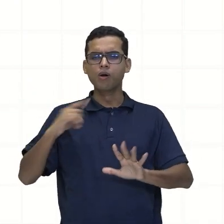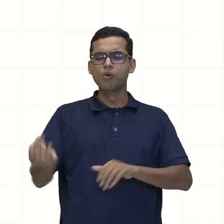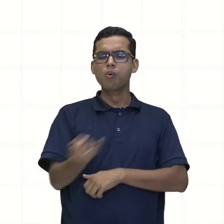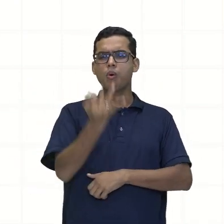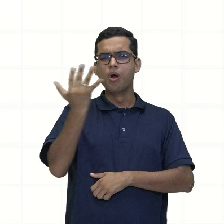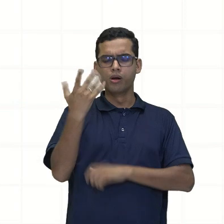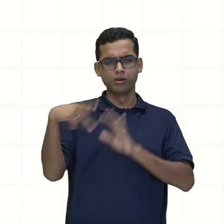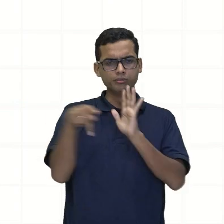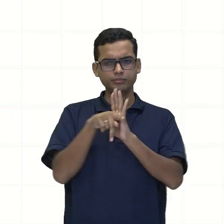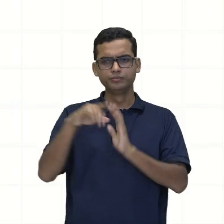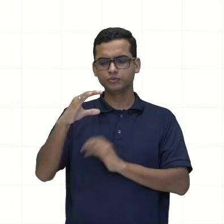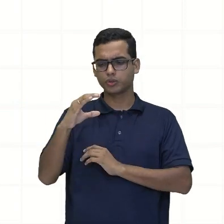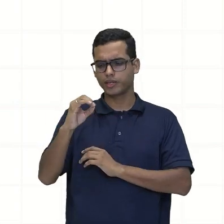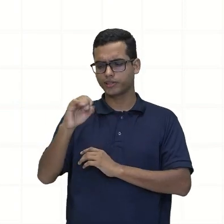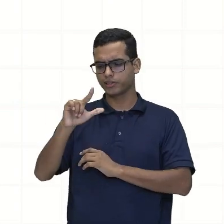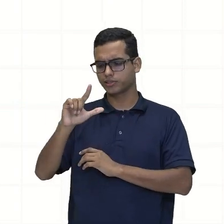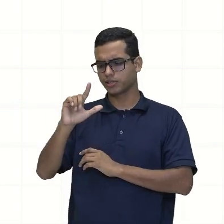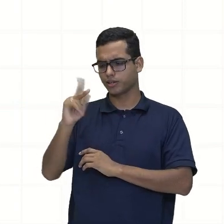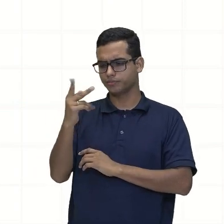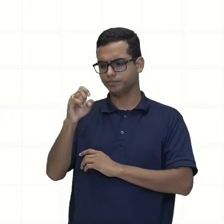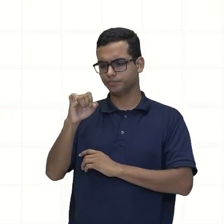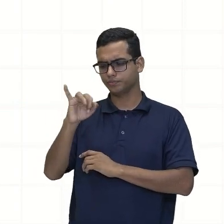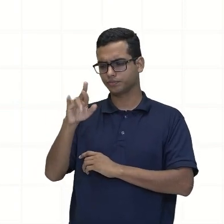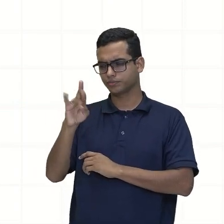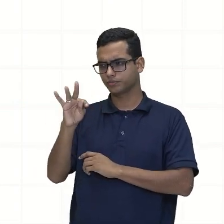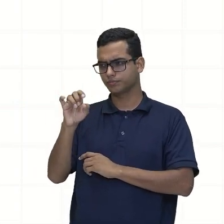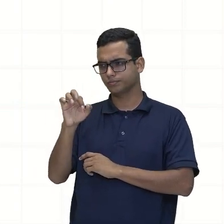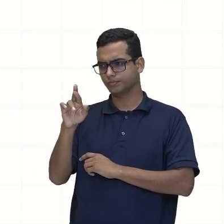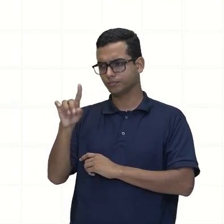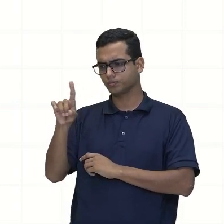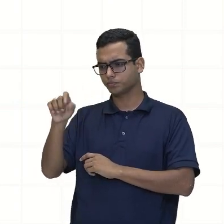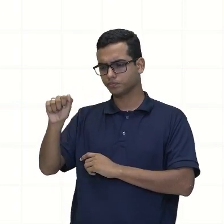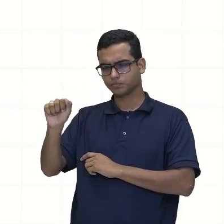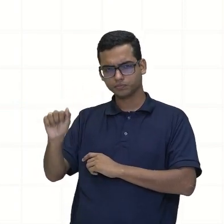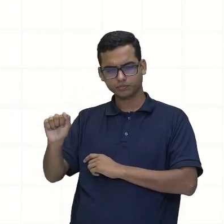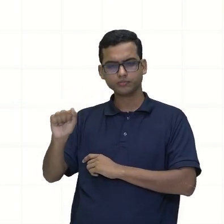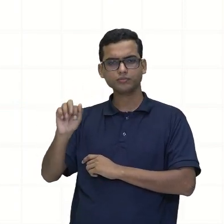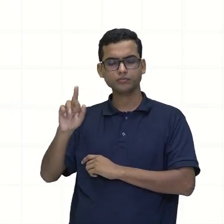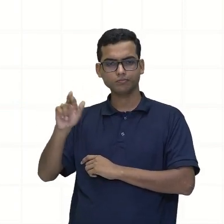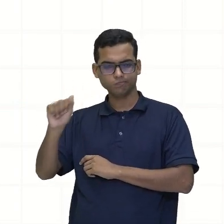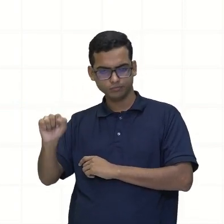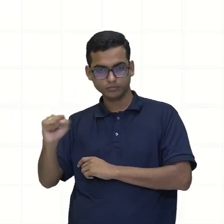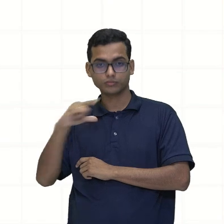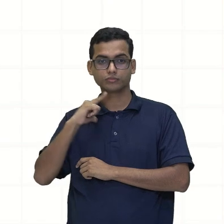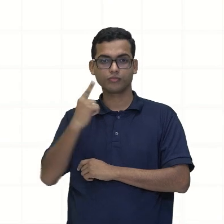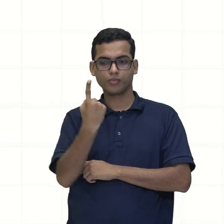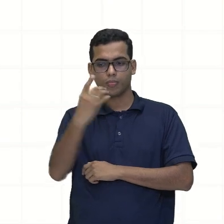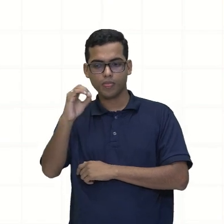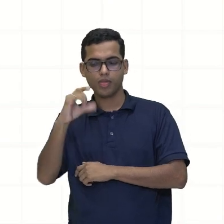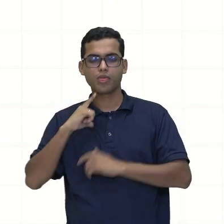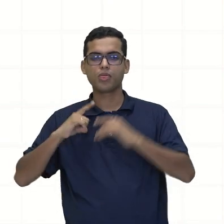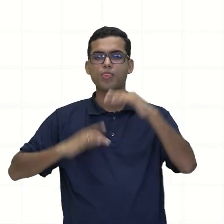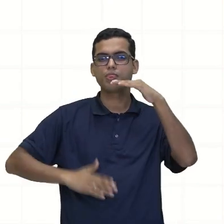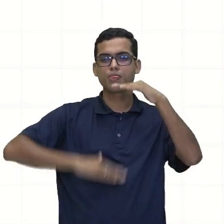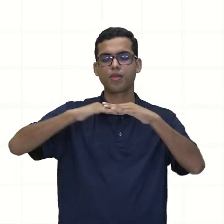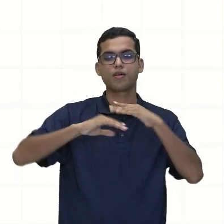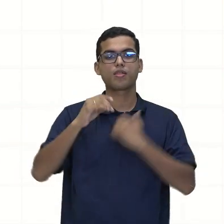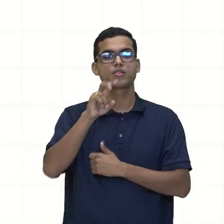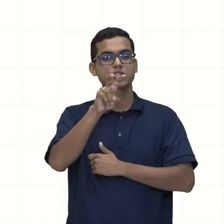de colheitadeiras, que vão de 10 a 50 colheitadeiras nesses